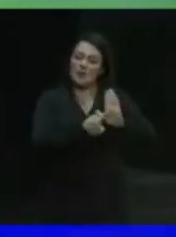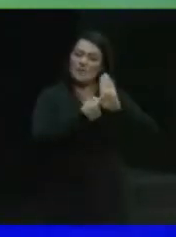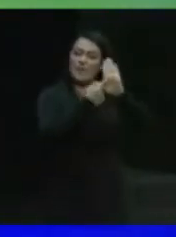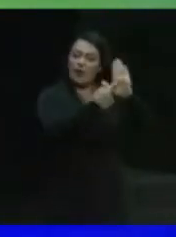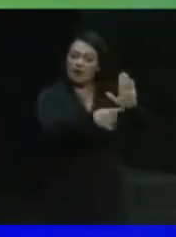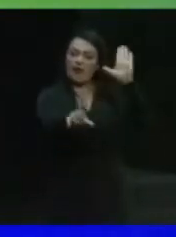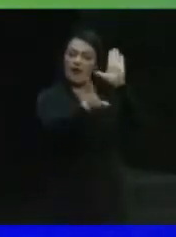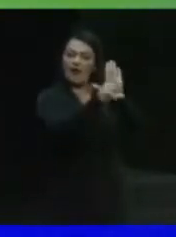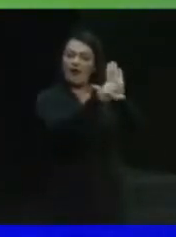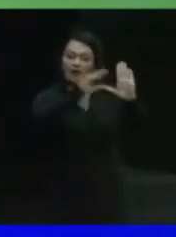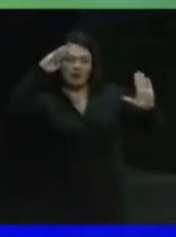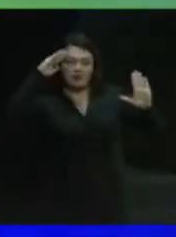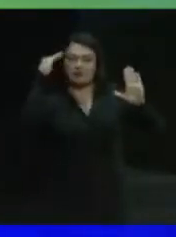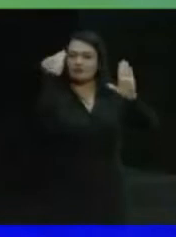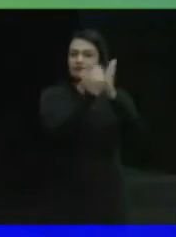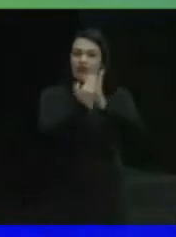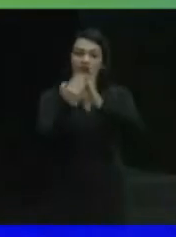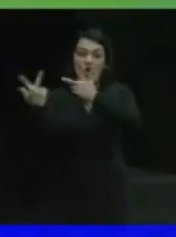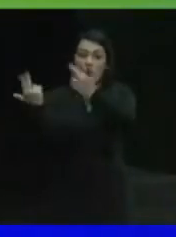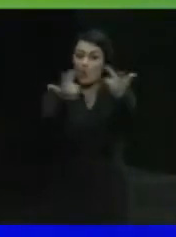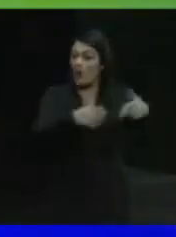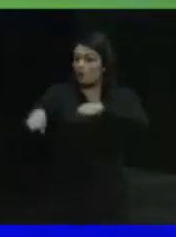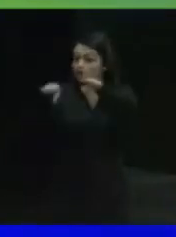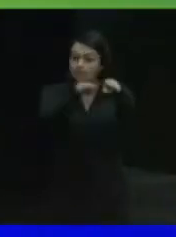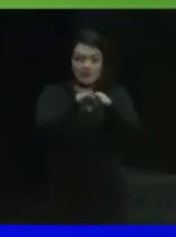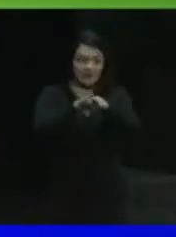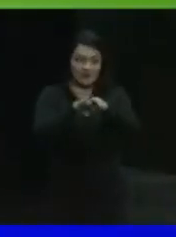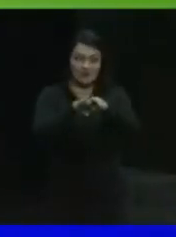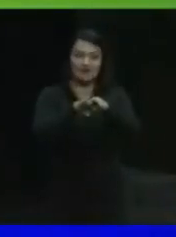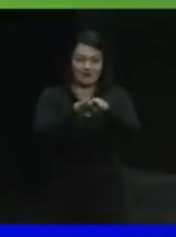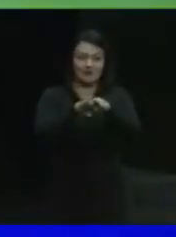a lei se aplica para todos.